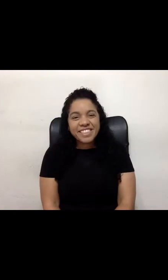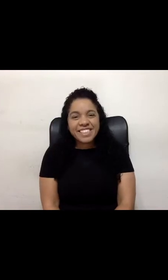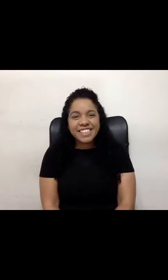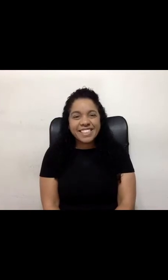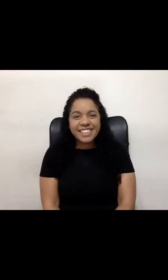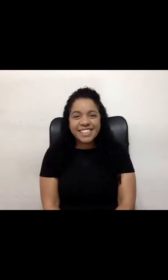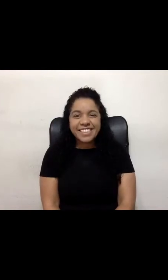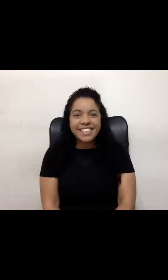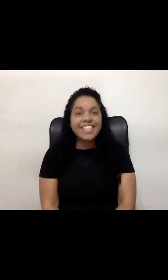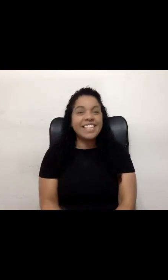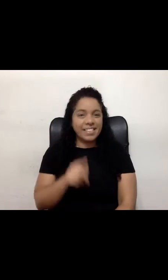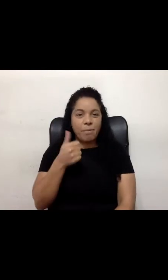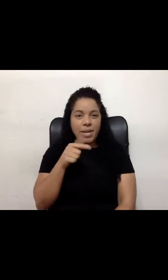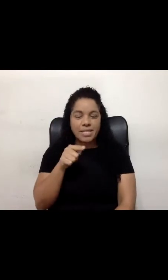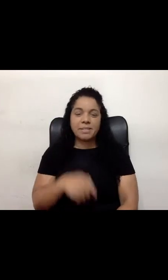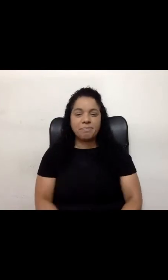Essa aqui.